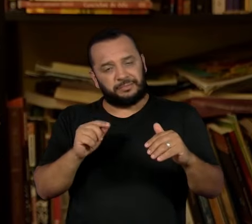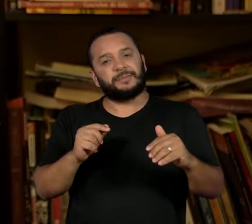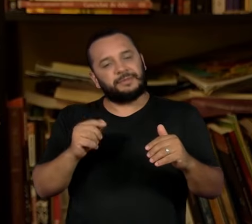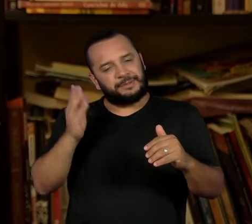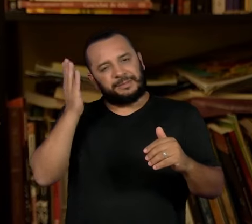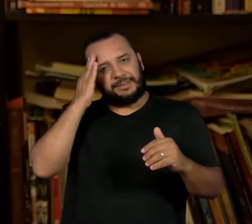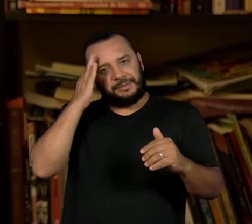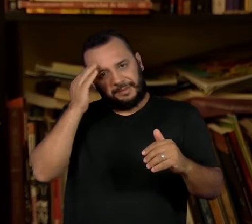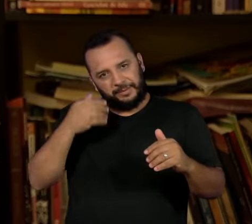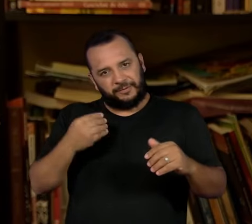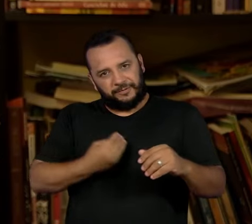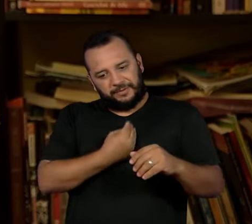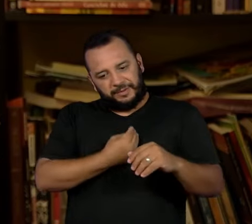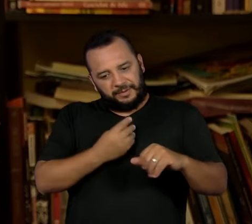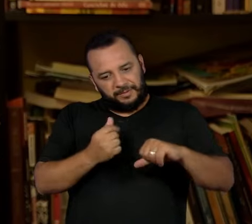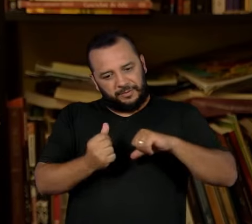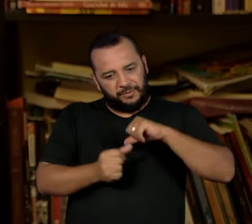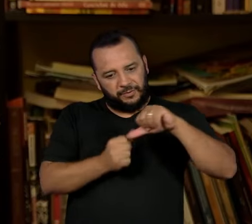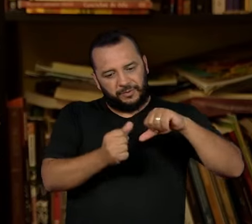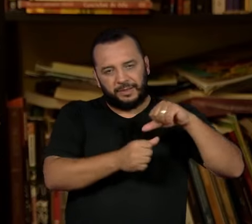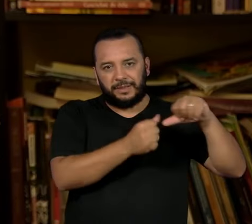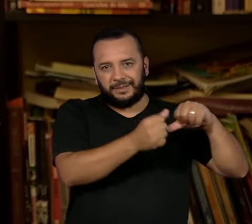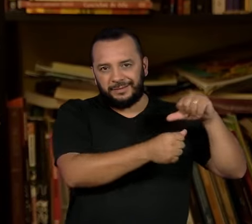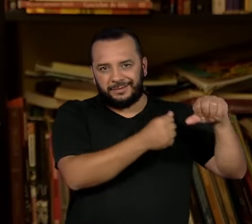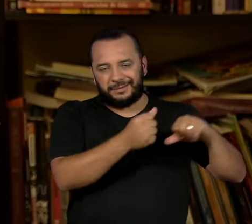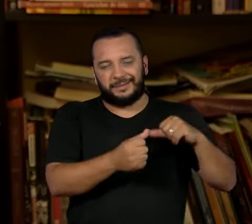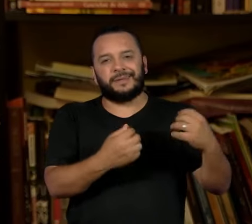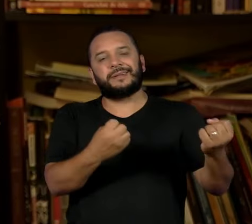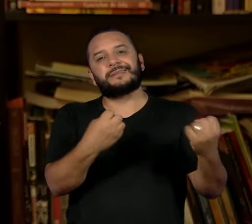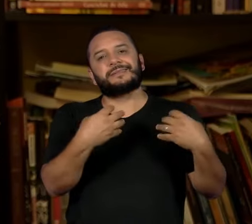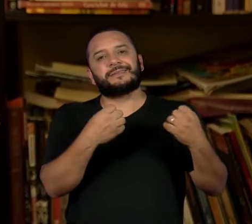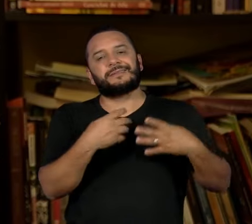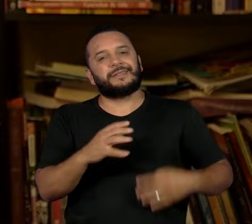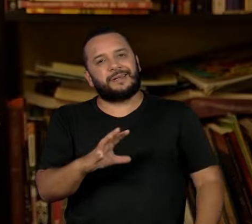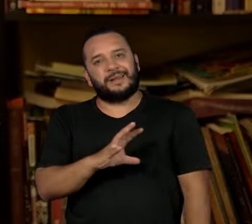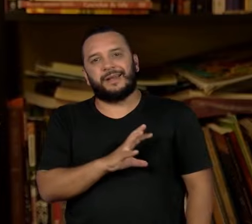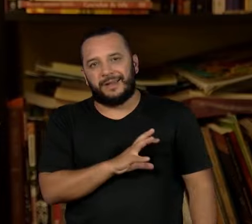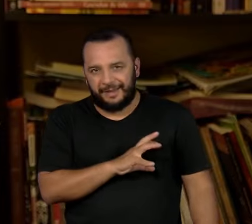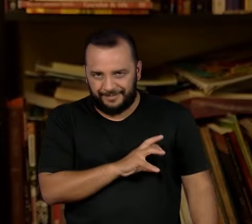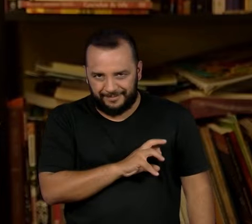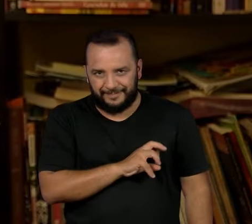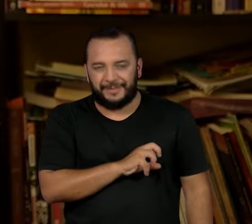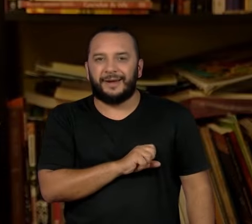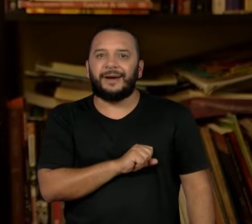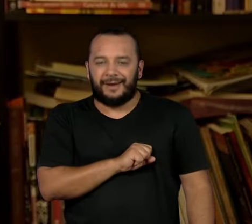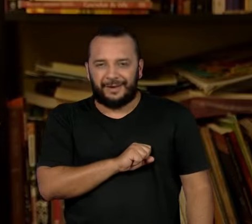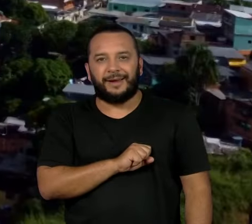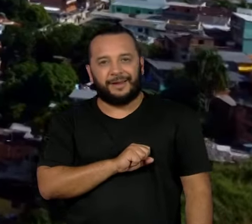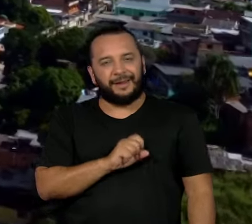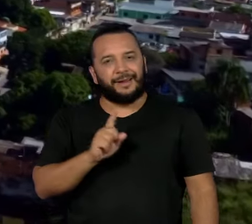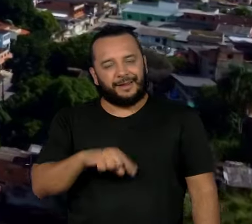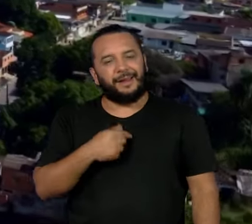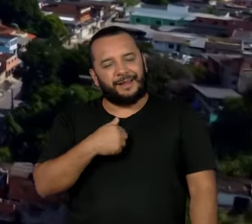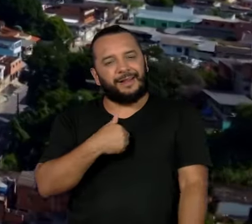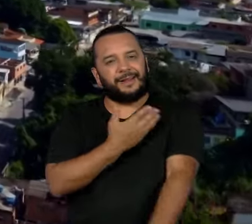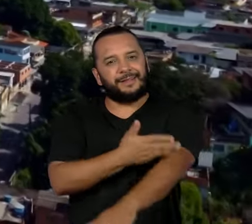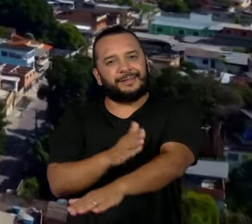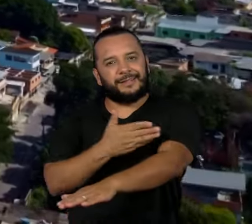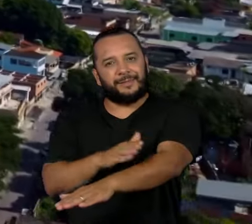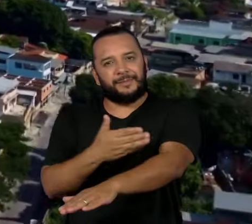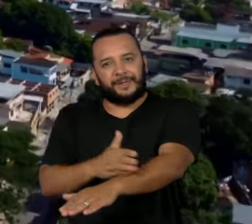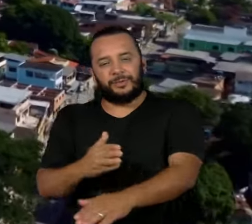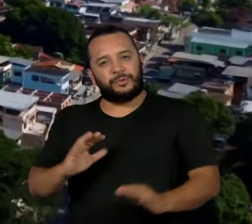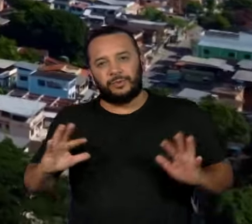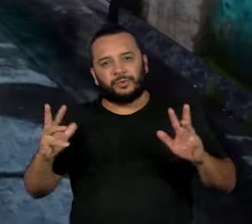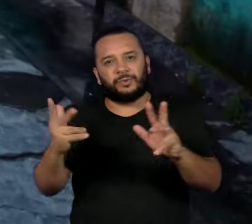nosso cotidiano ensinam que amar é um exercício de todo dia.